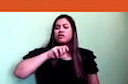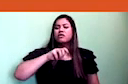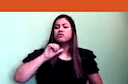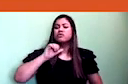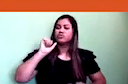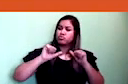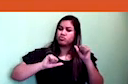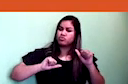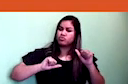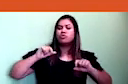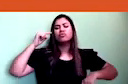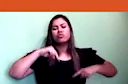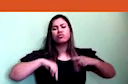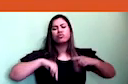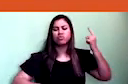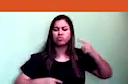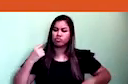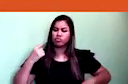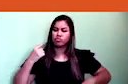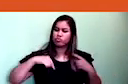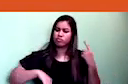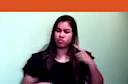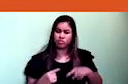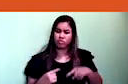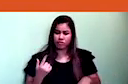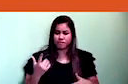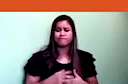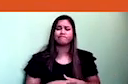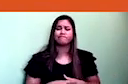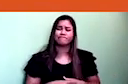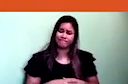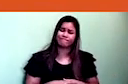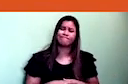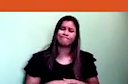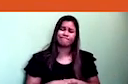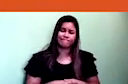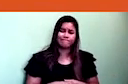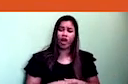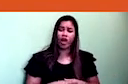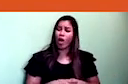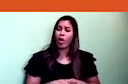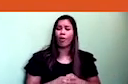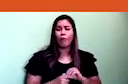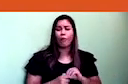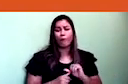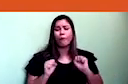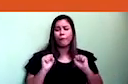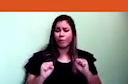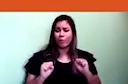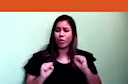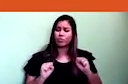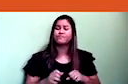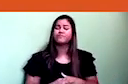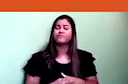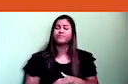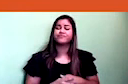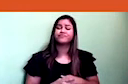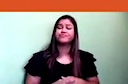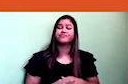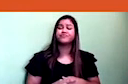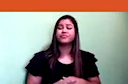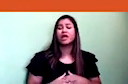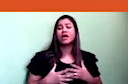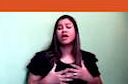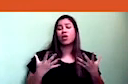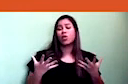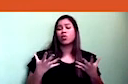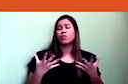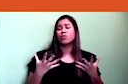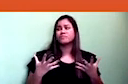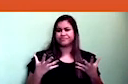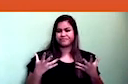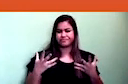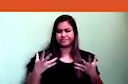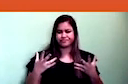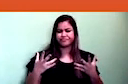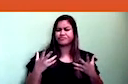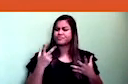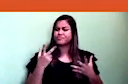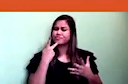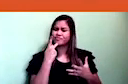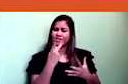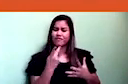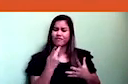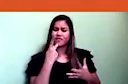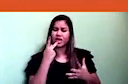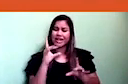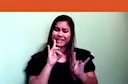emoções muito fortes afetam o nosso fisiológico, né? Em outras palavras, pessoal, a reação química e neural que acontece quando o